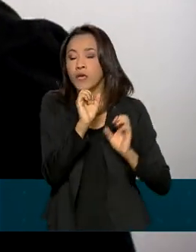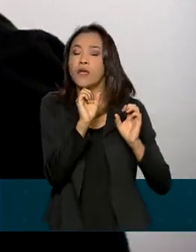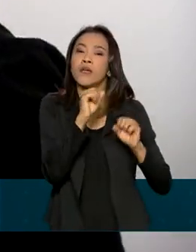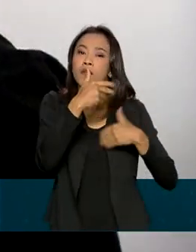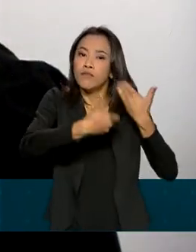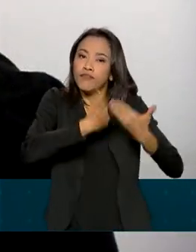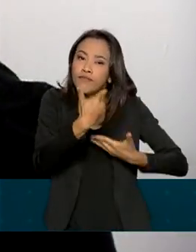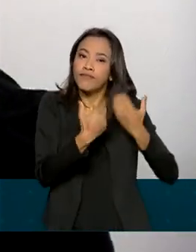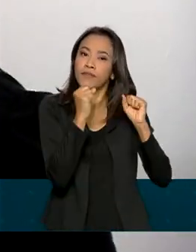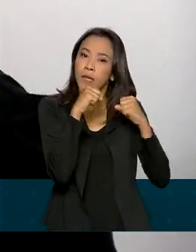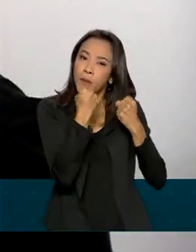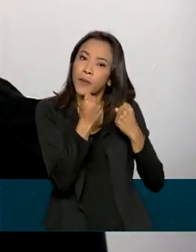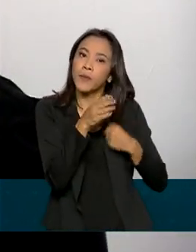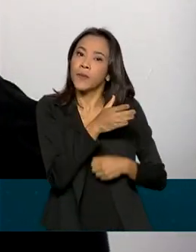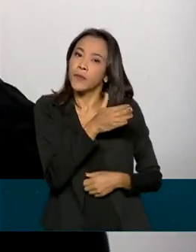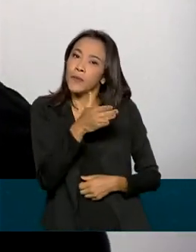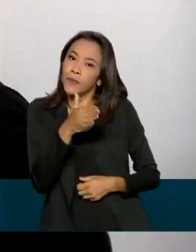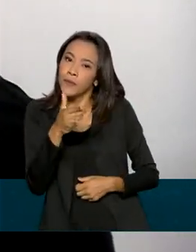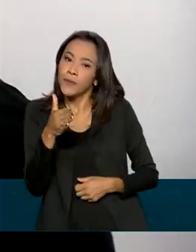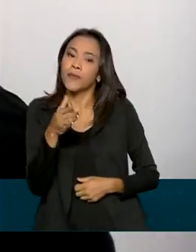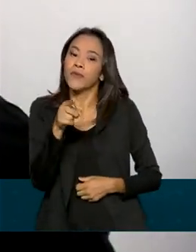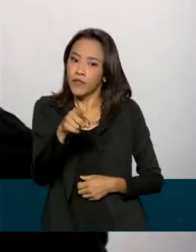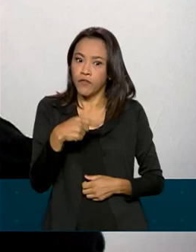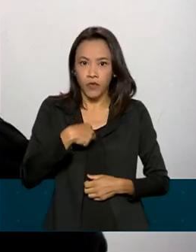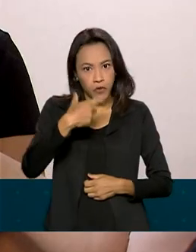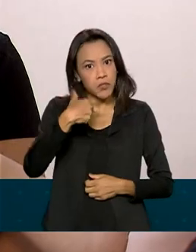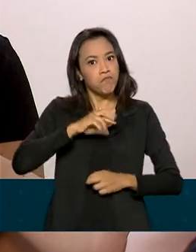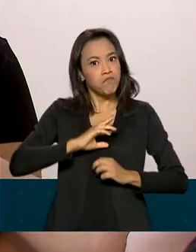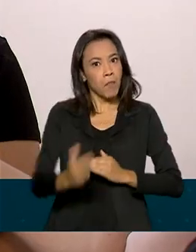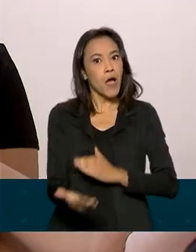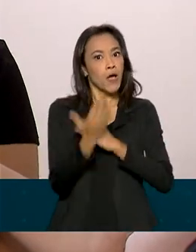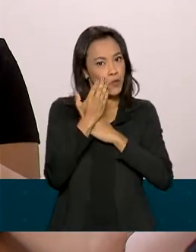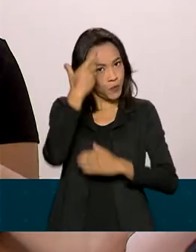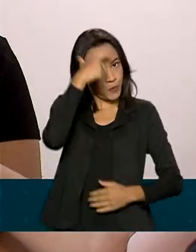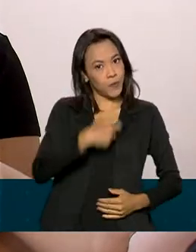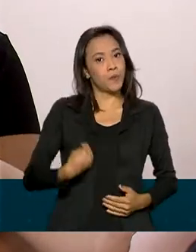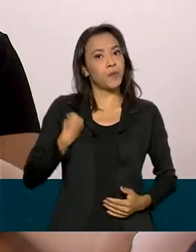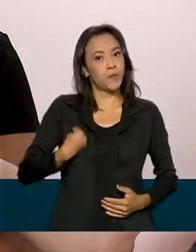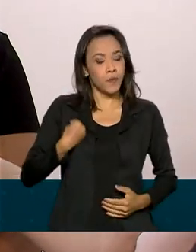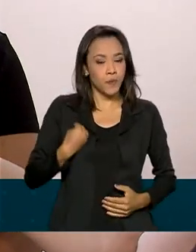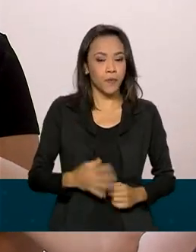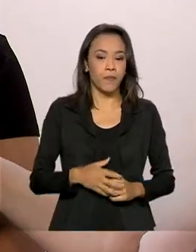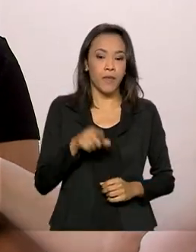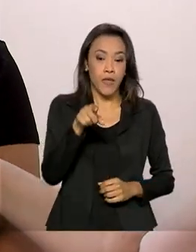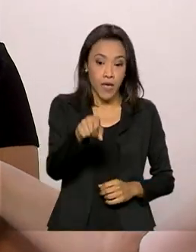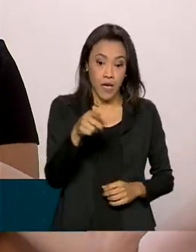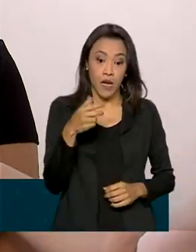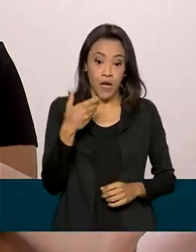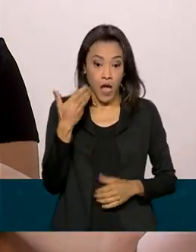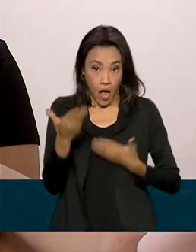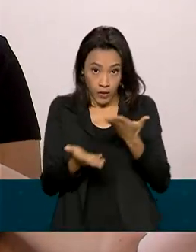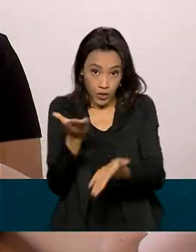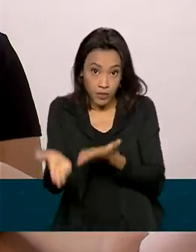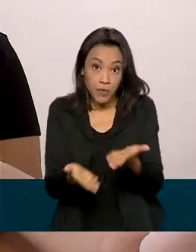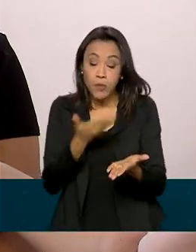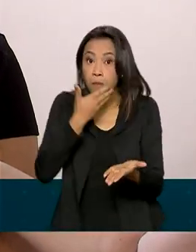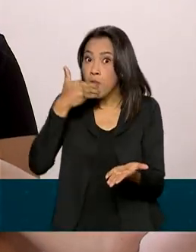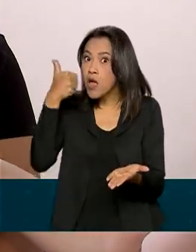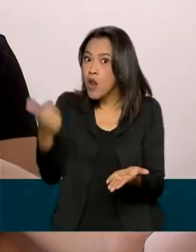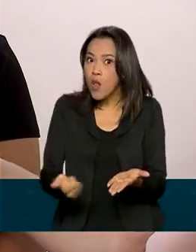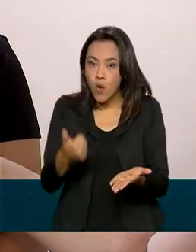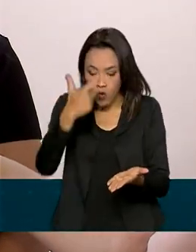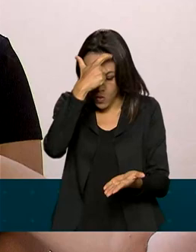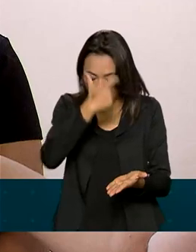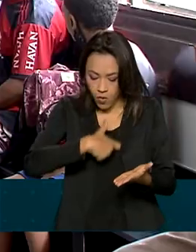ocupacional um cuidado que fez a diferença depois de acompanhamento dele aqui o desenvolvimento melhorou bastante